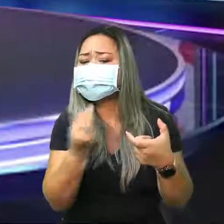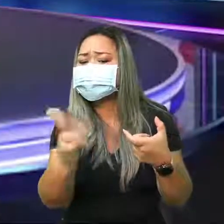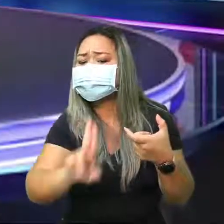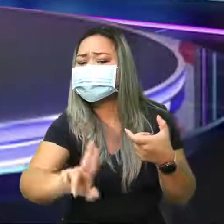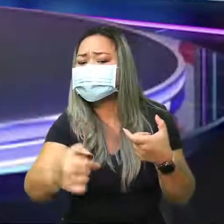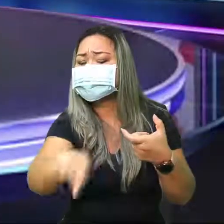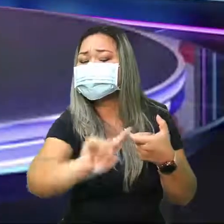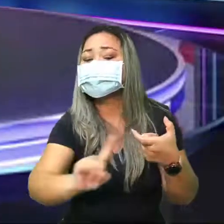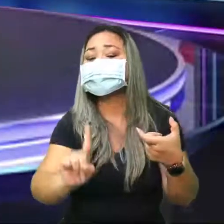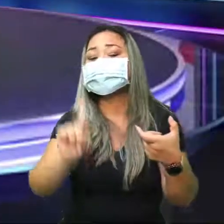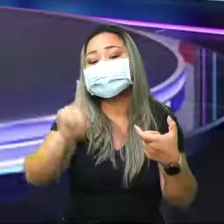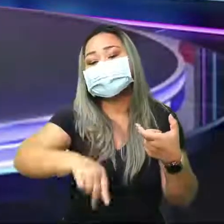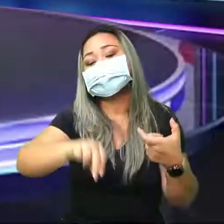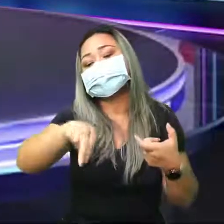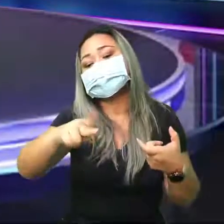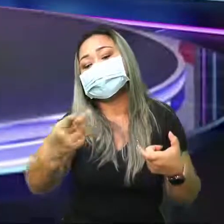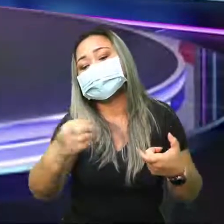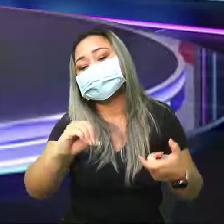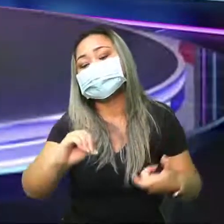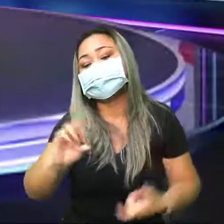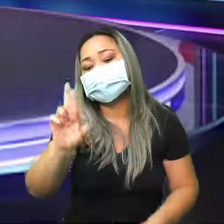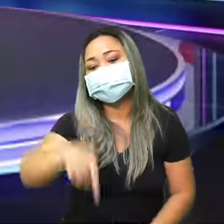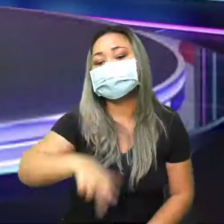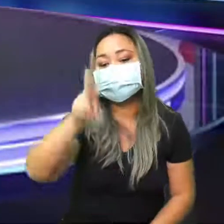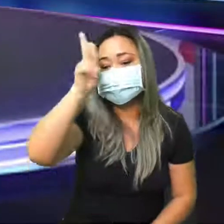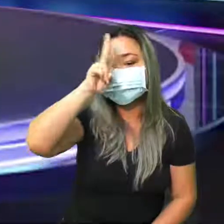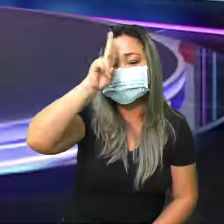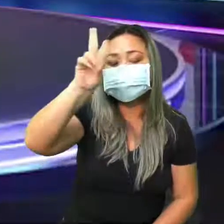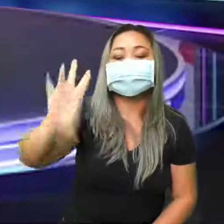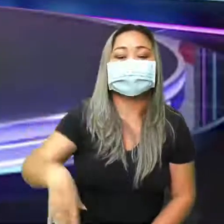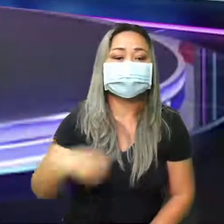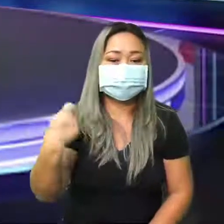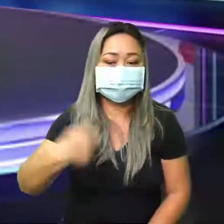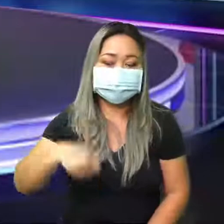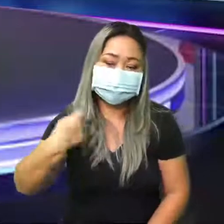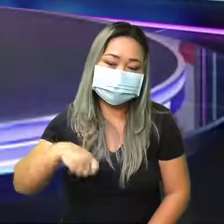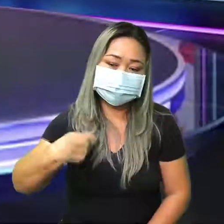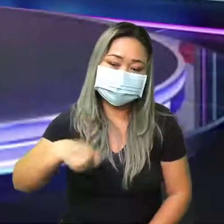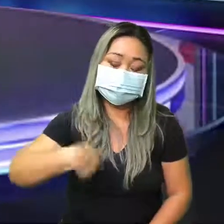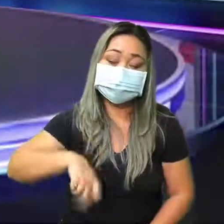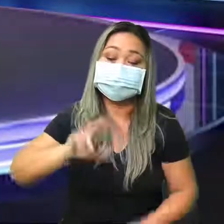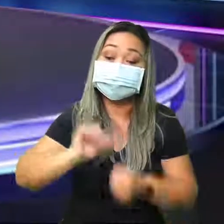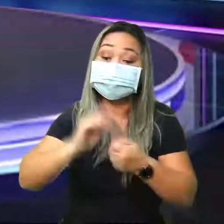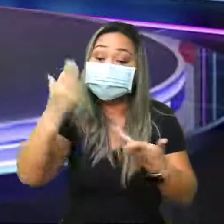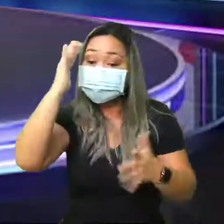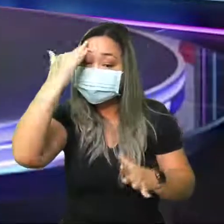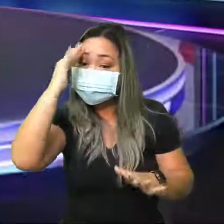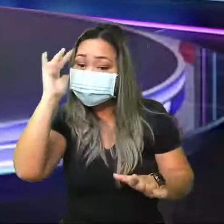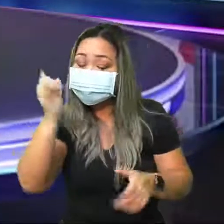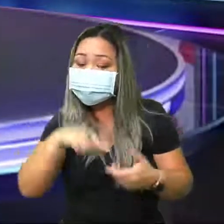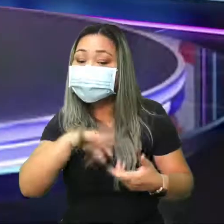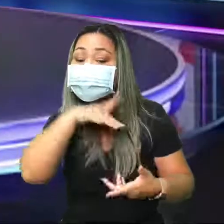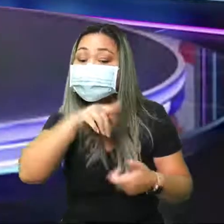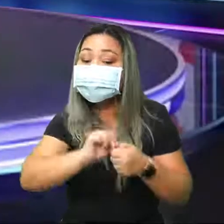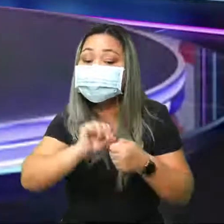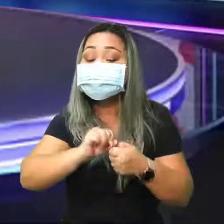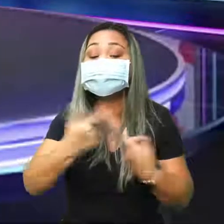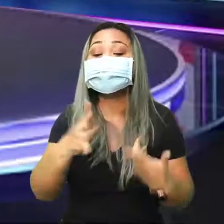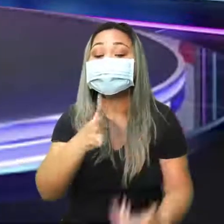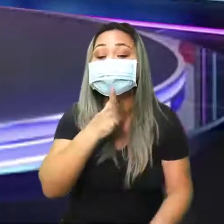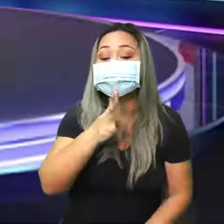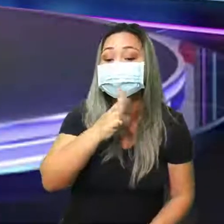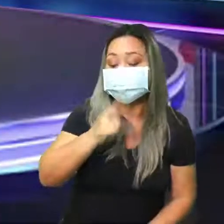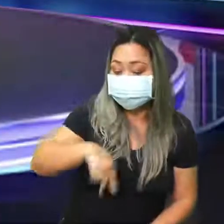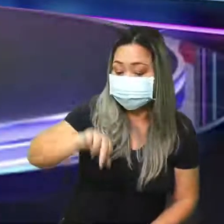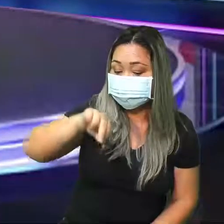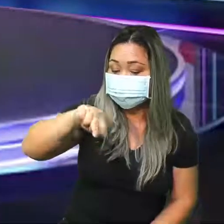usando isso, trata-se do nicho ecológico. Lembra que o animal, para ser bem compreendido, você precisa conhecer muito bem